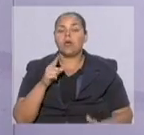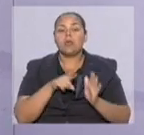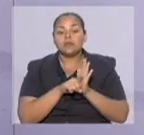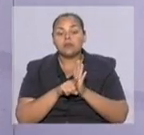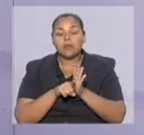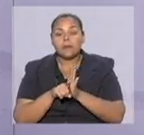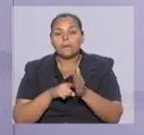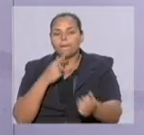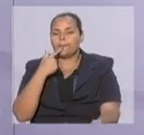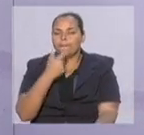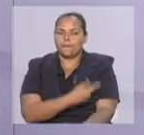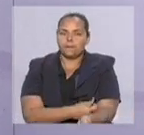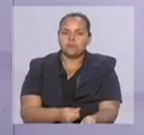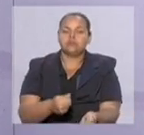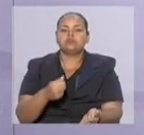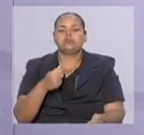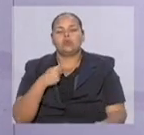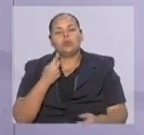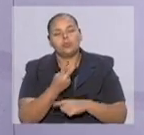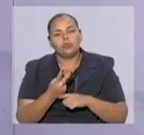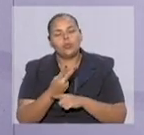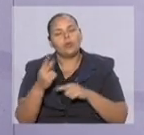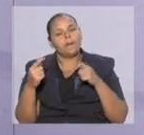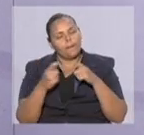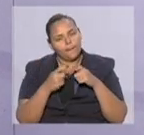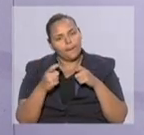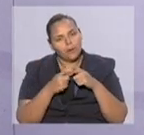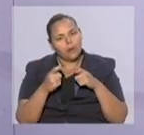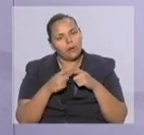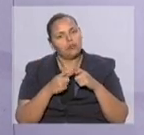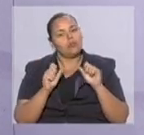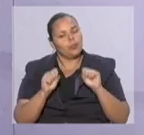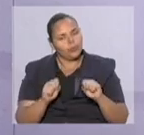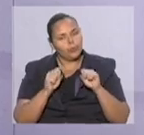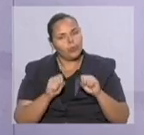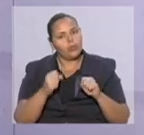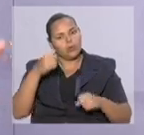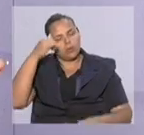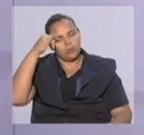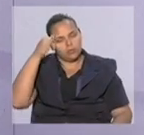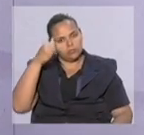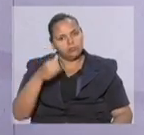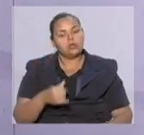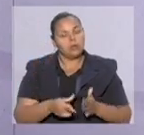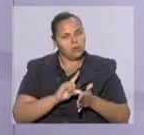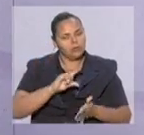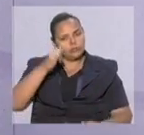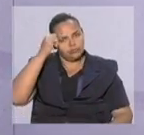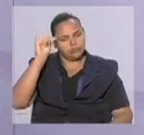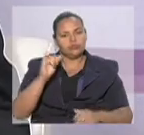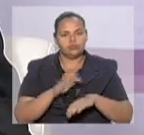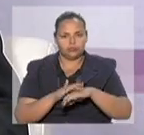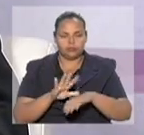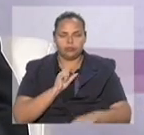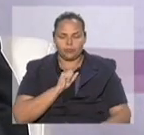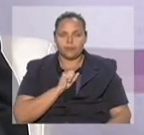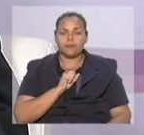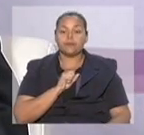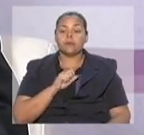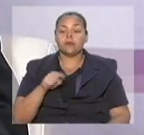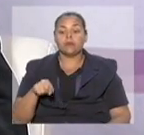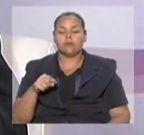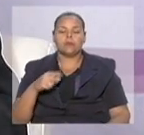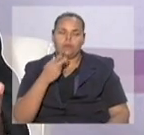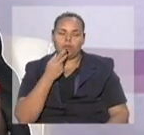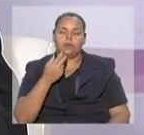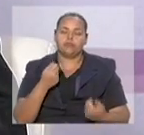os exames regulares, os check-ups, procurar o seu médico, para que você possa se antecipar a uma doença. A questão da